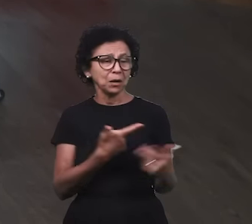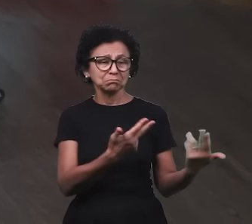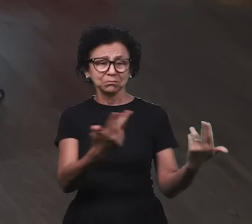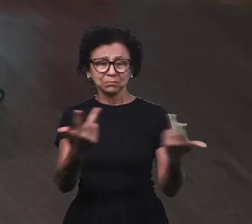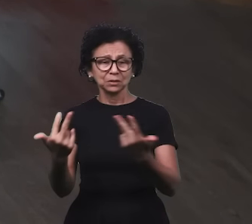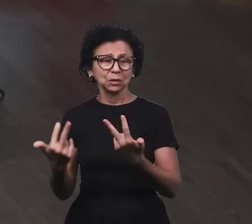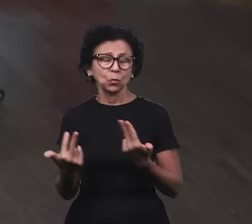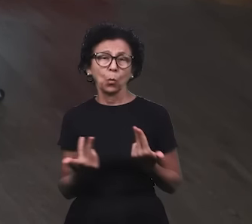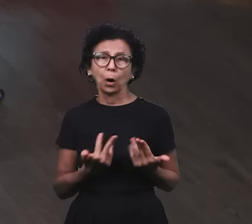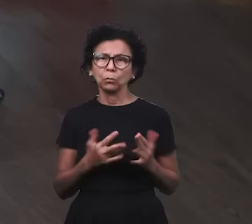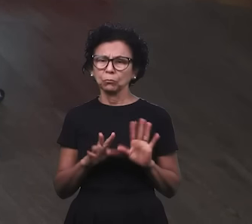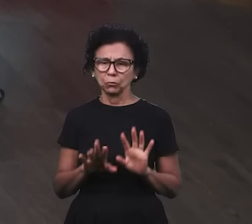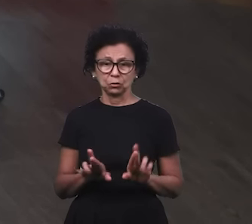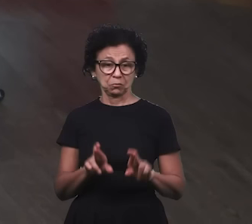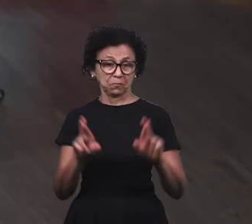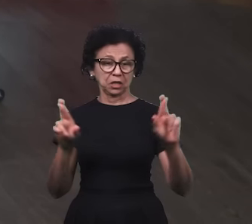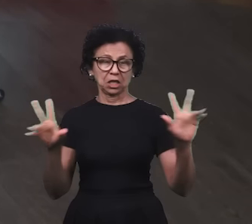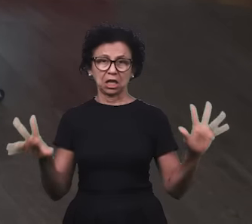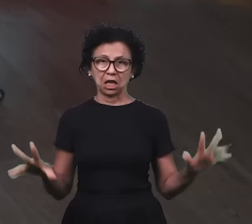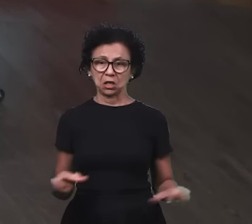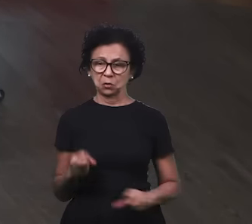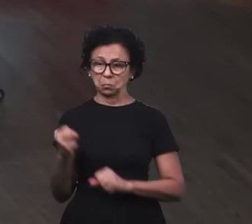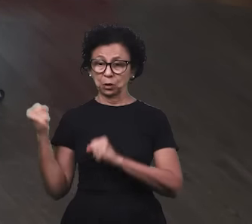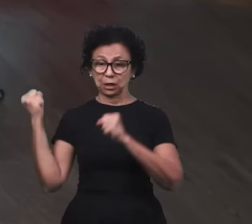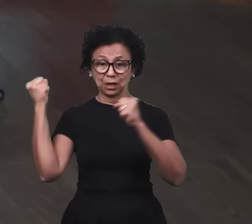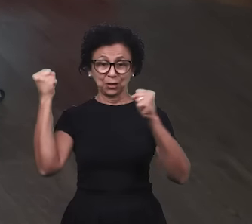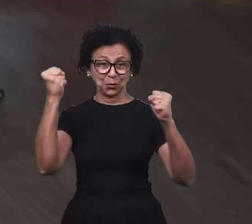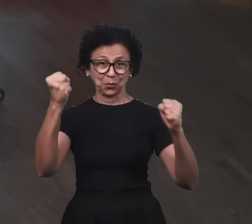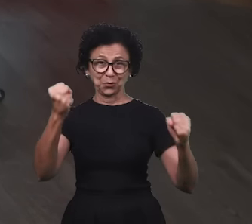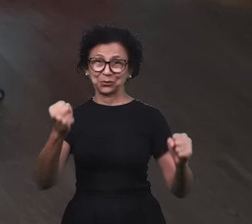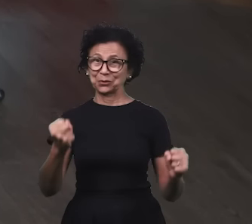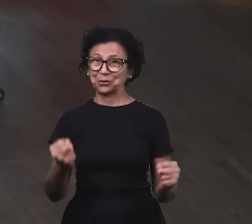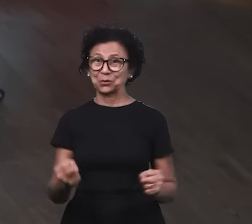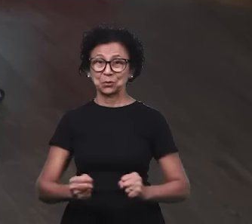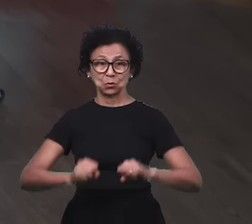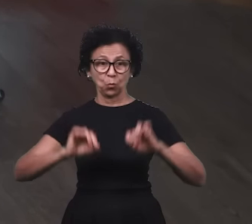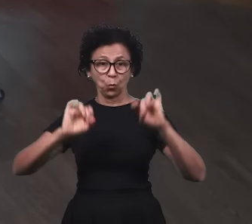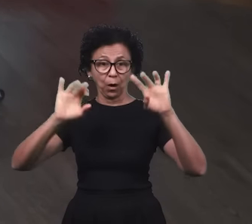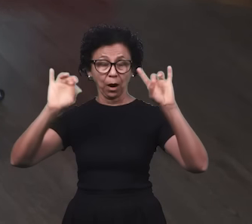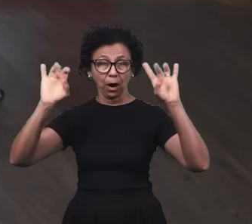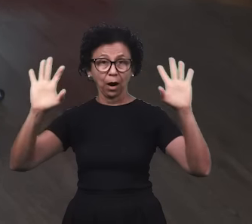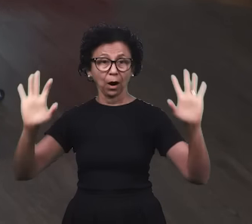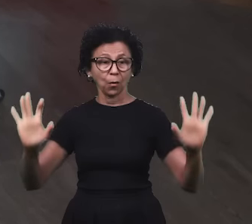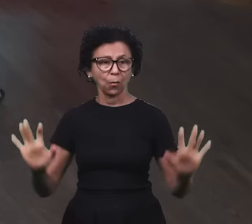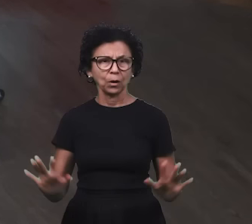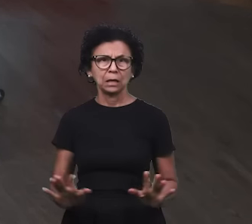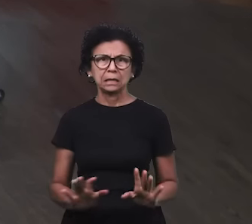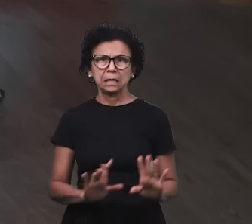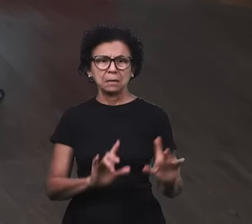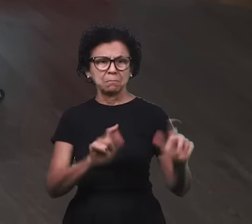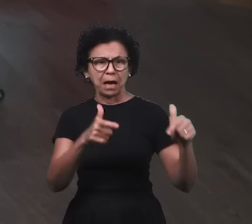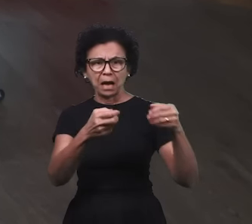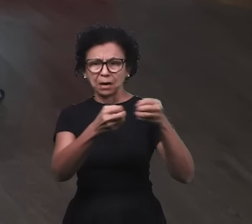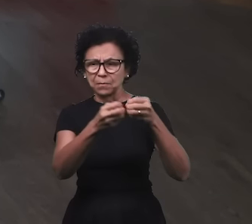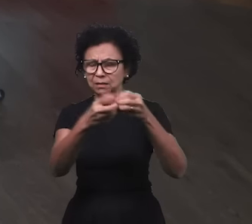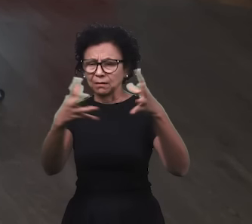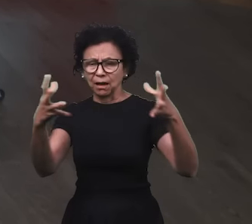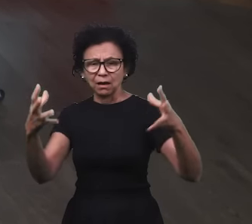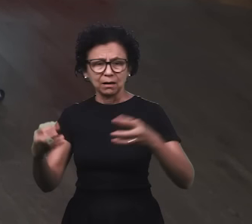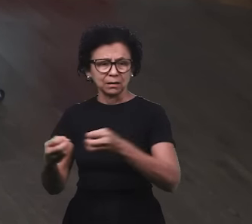Ele não foi nenhuma criança excepcional, com poderes excepcionais,